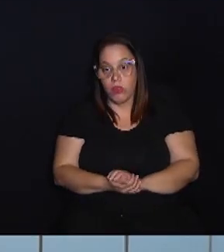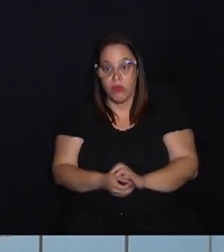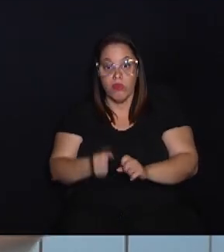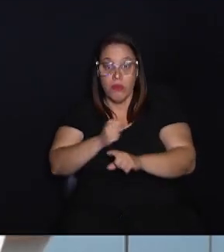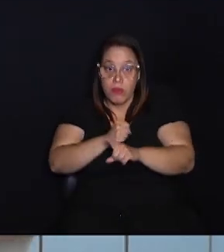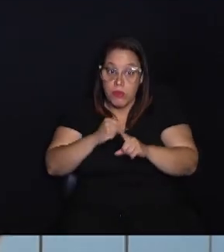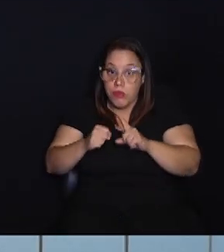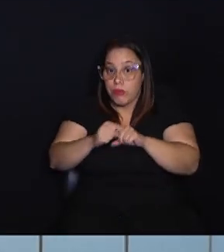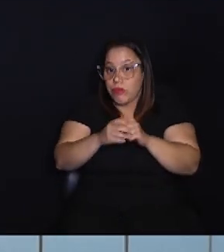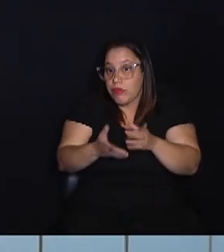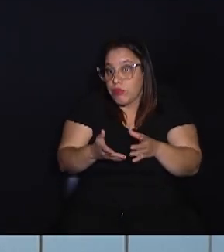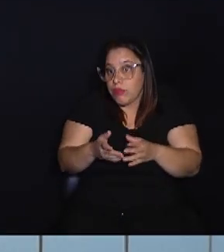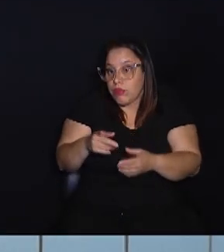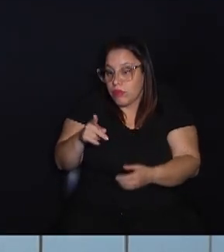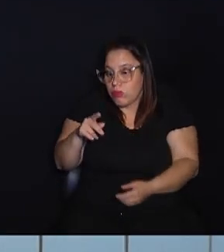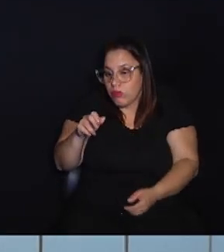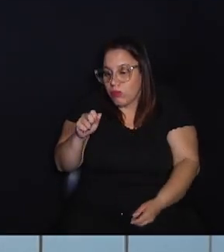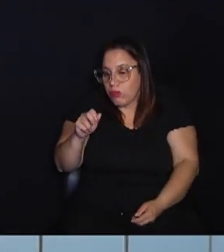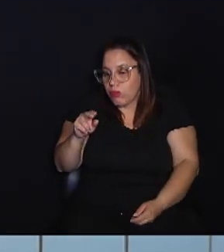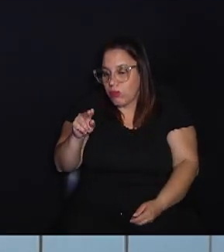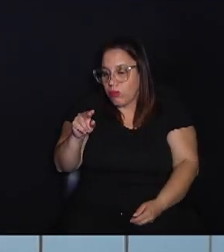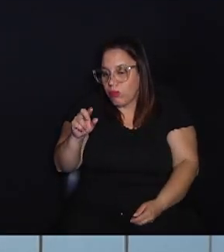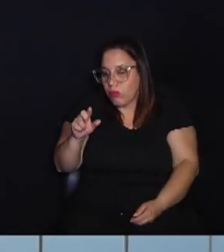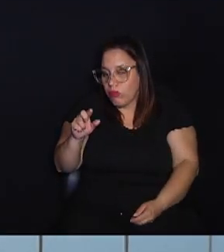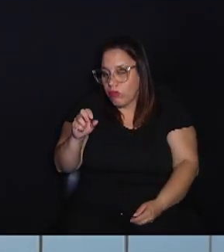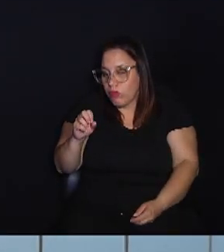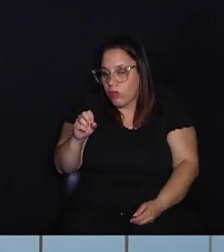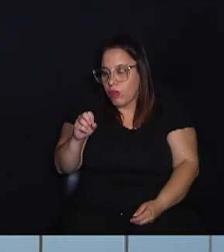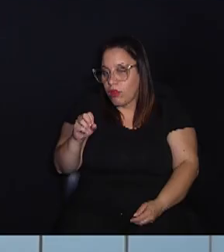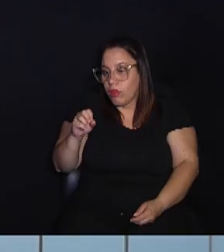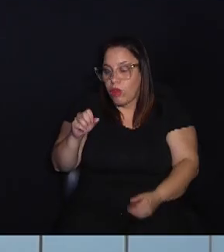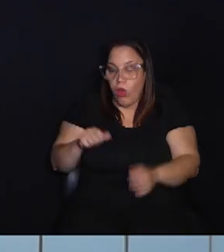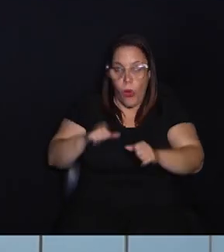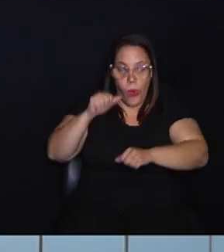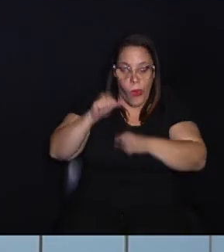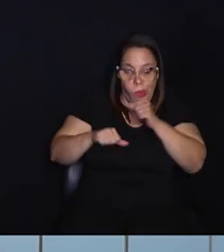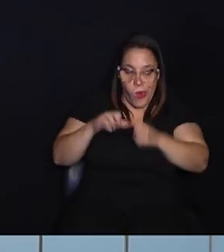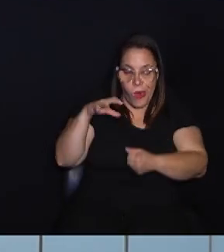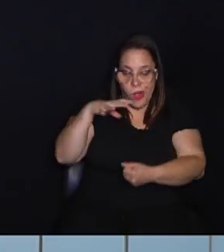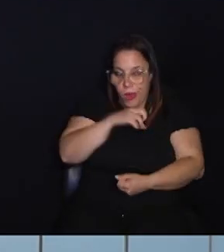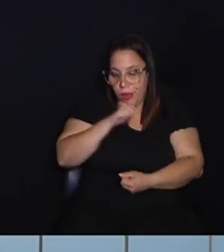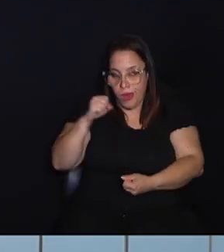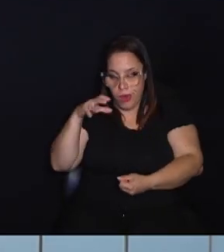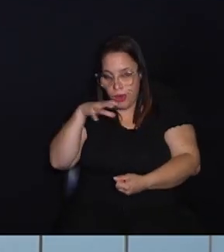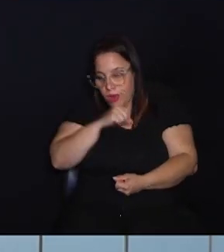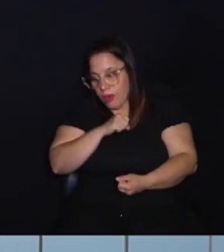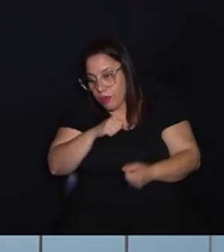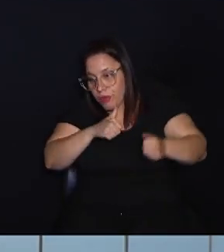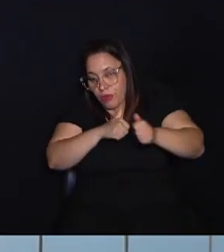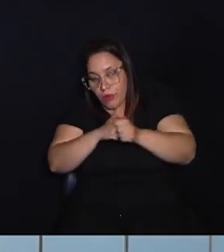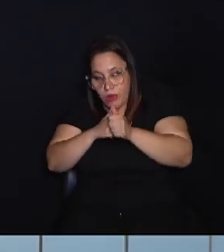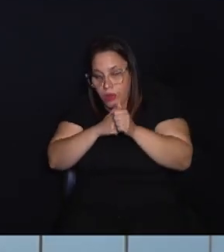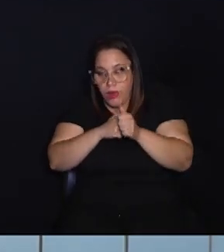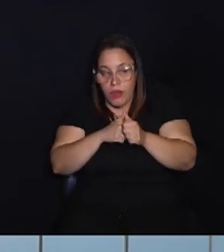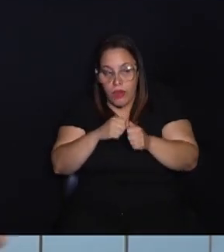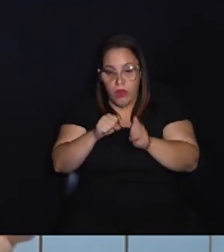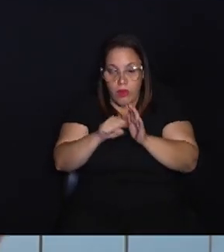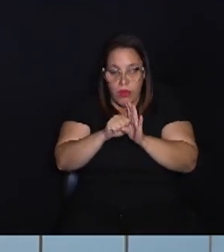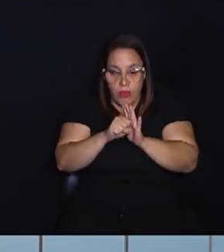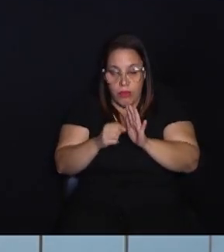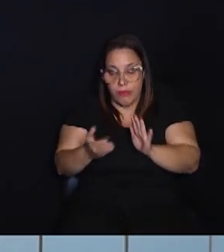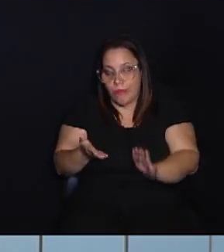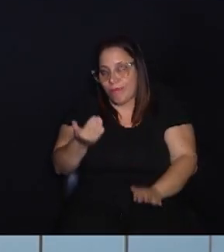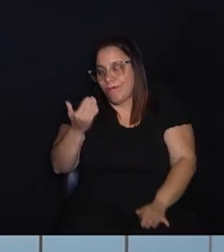está o Paulo falou assim, nós temos uma velocidade de mudança que é difícil a gente acompanhar. Nós que somos do século passado,